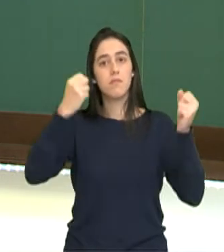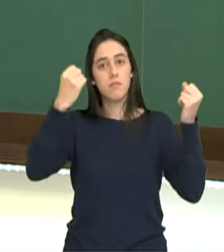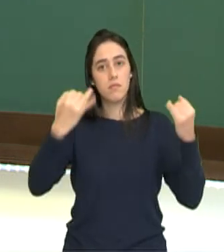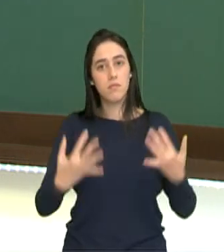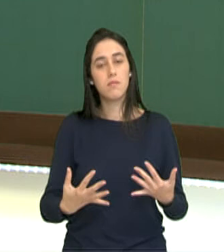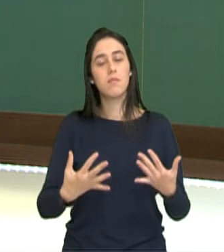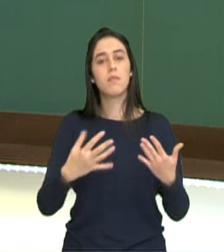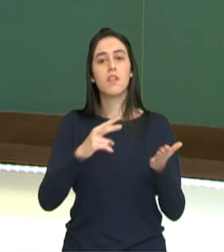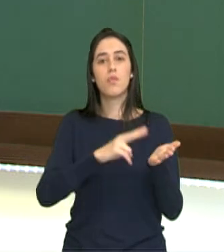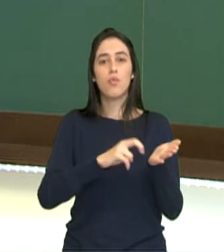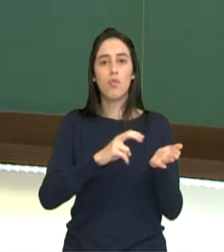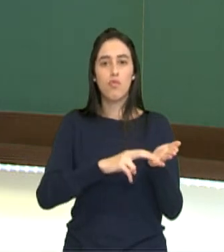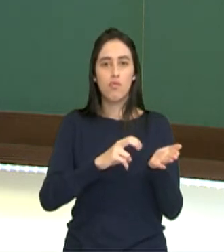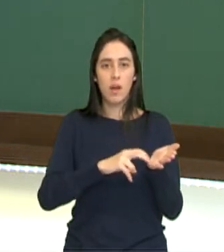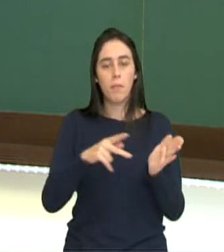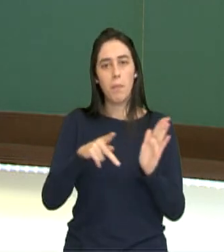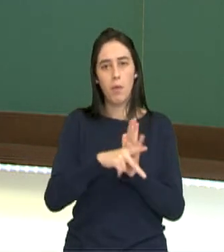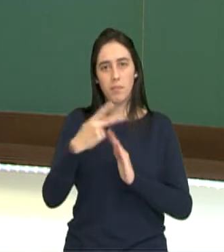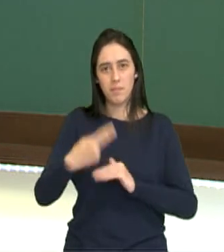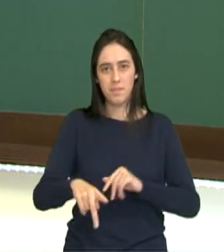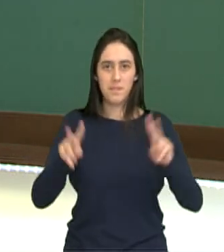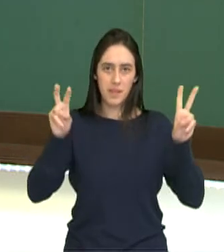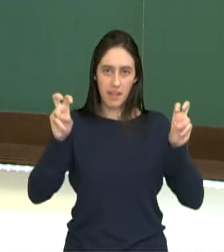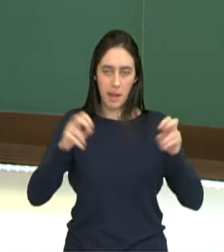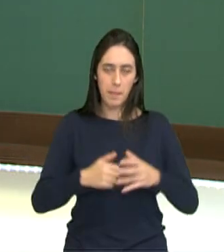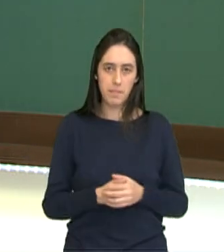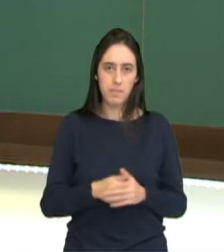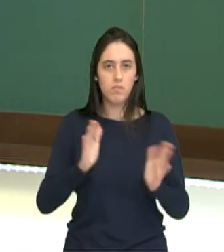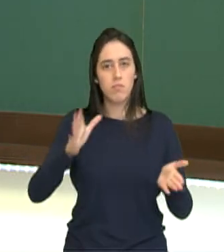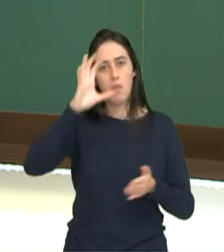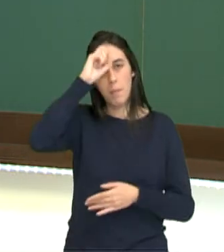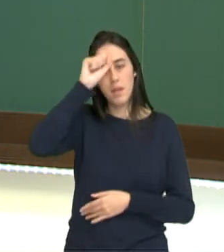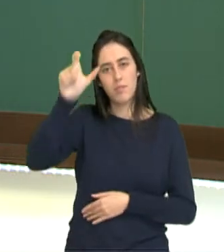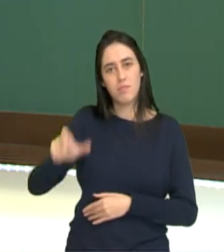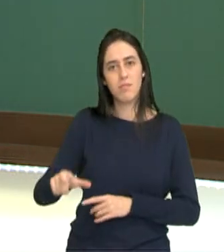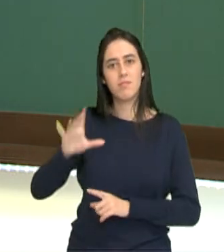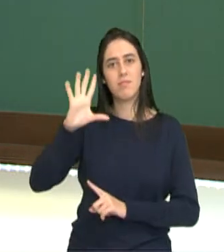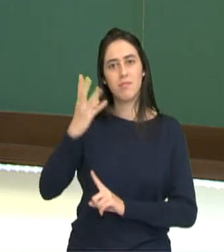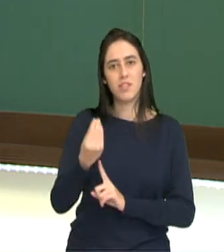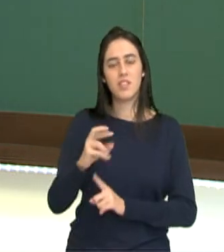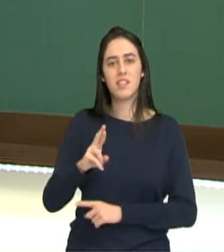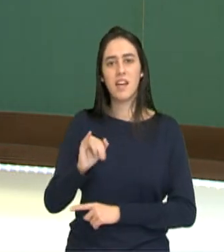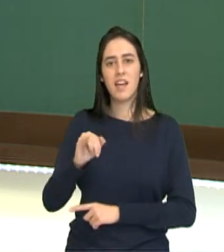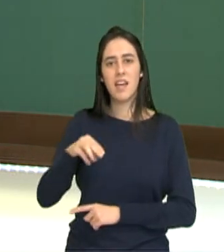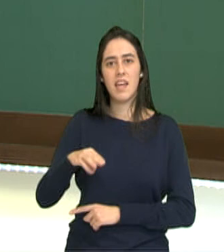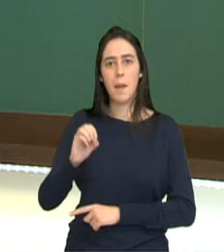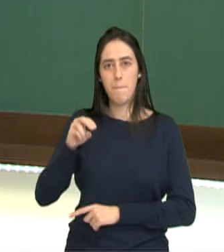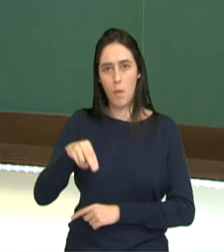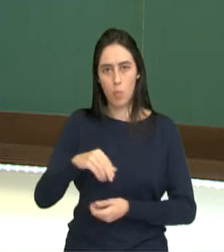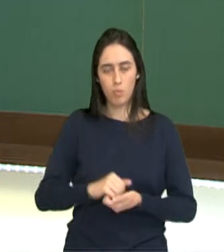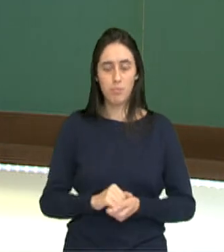algum vocabulário relacionado a esse tema, né? Além de aprender sobre esse artista curitibano, o Rimão Guimarães.